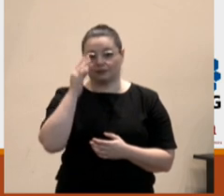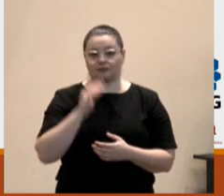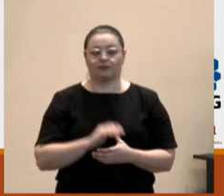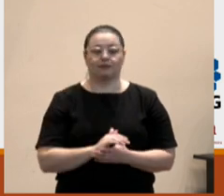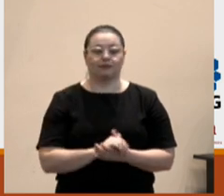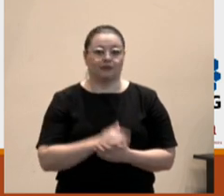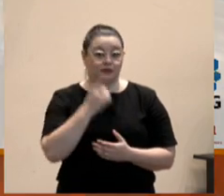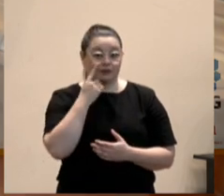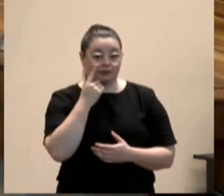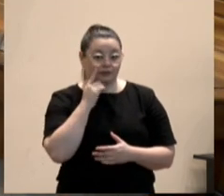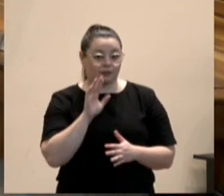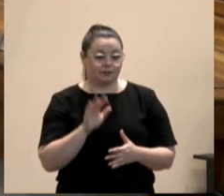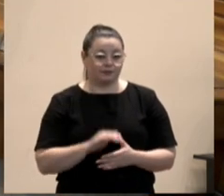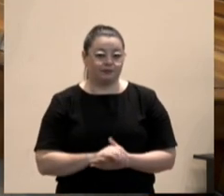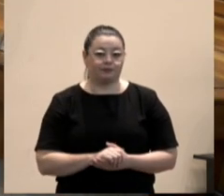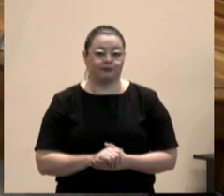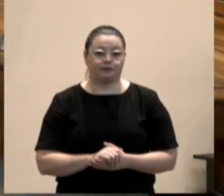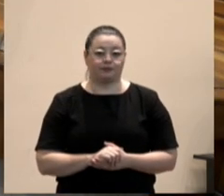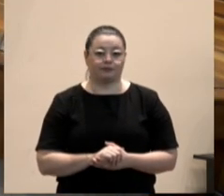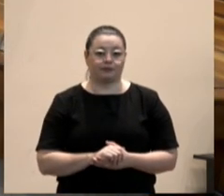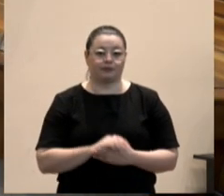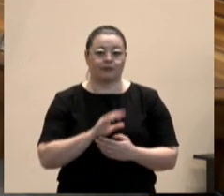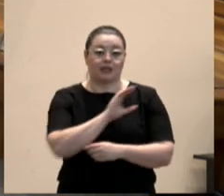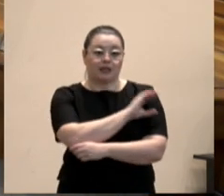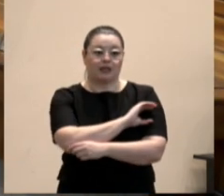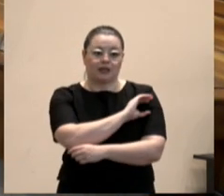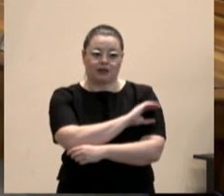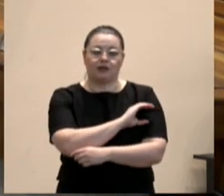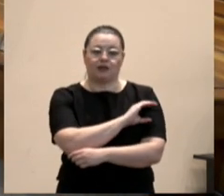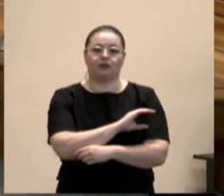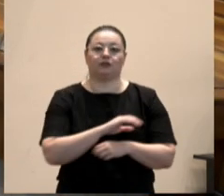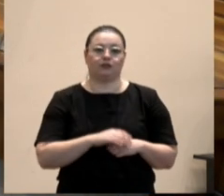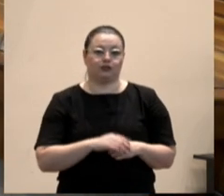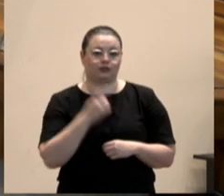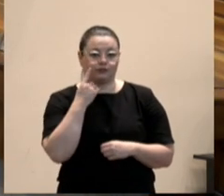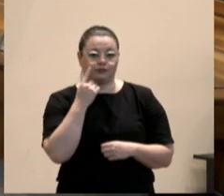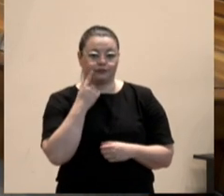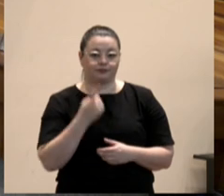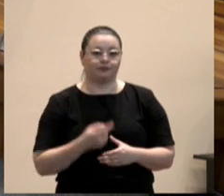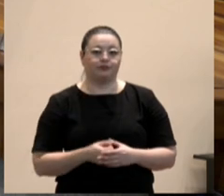Quer ver, olha. Creche espacial, 12 mil. Isso aqui é escola urbana.